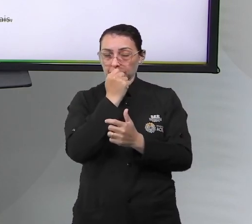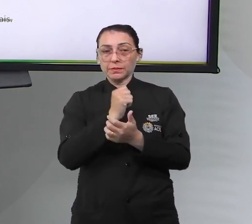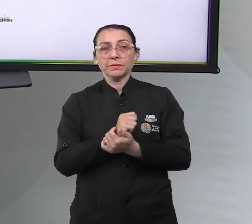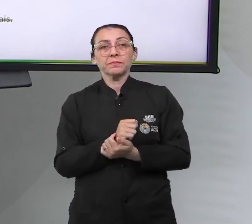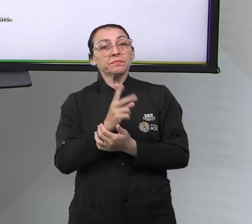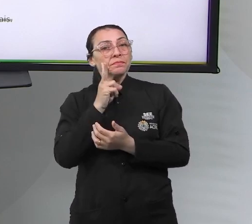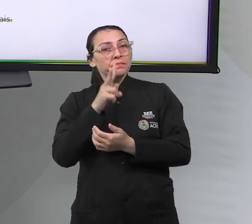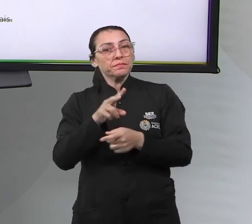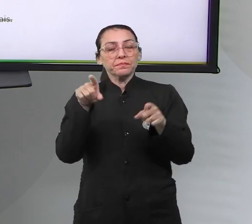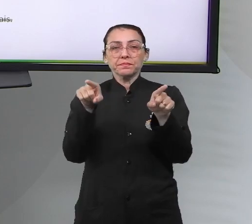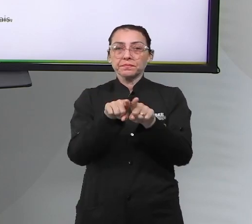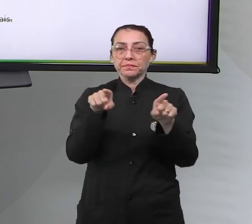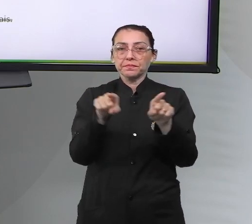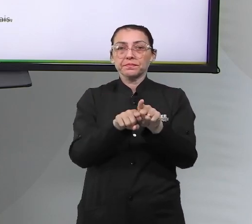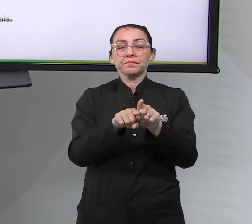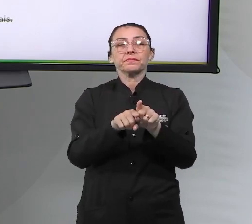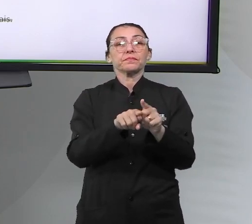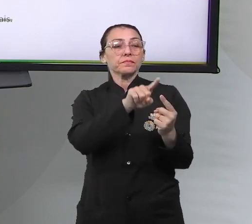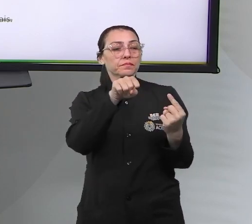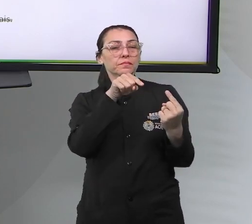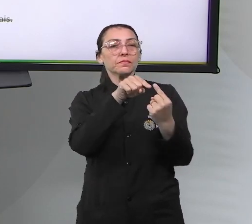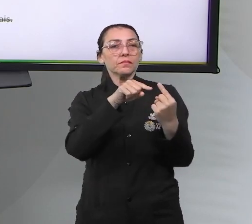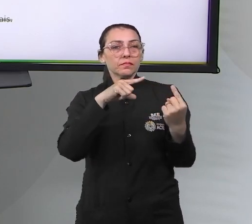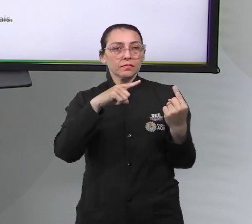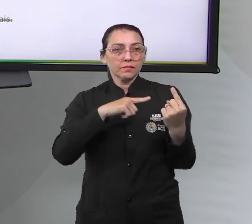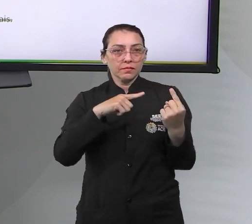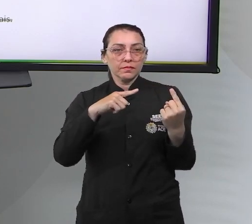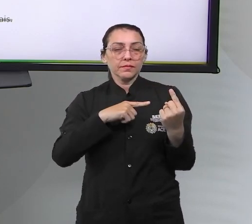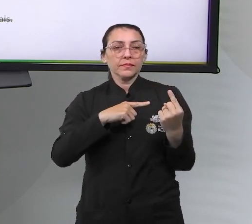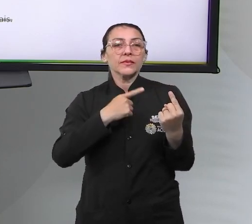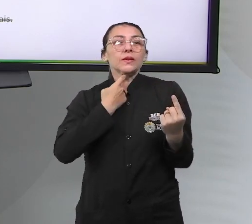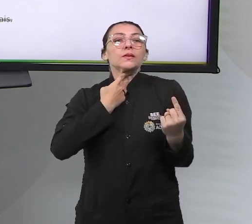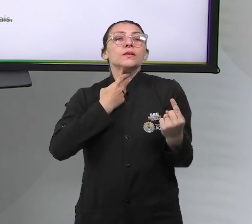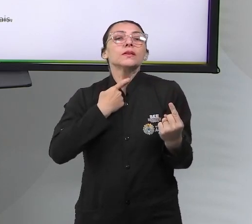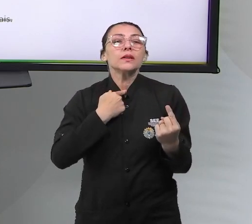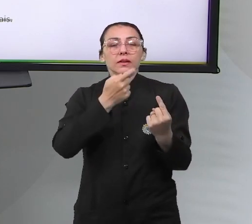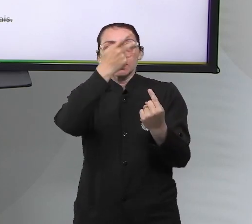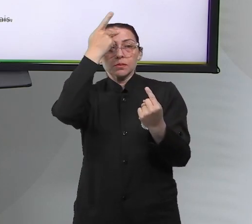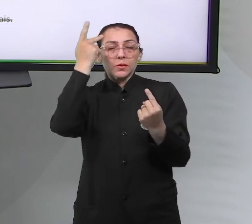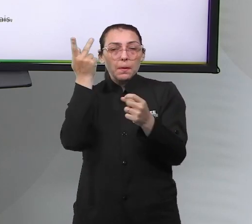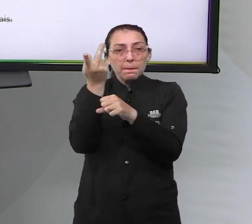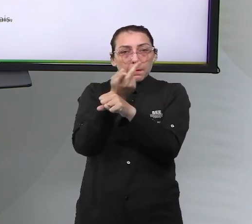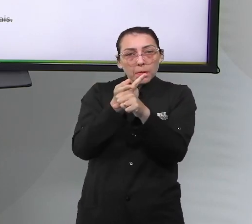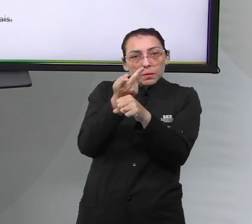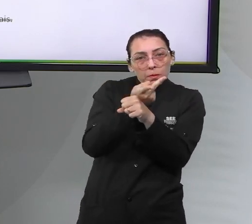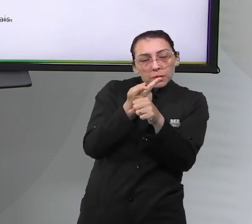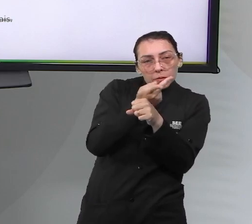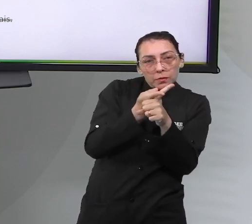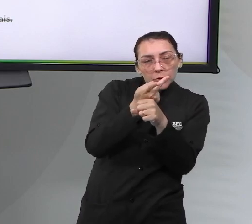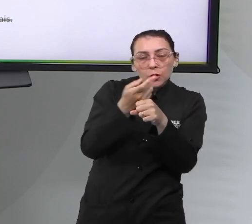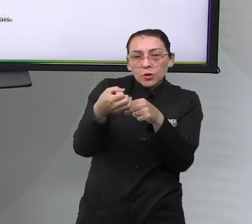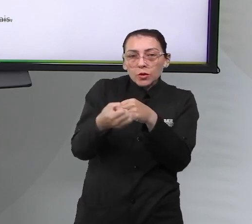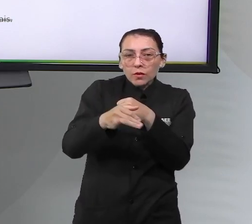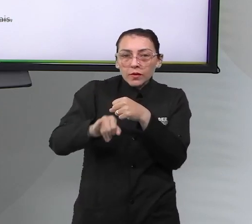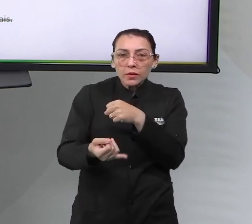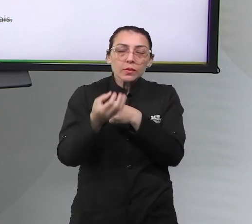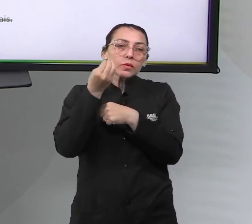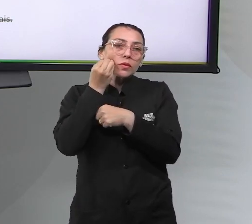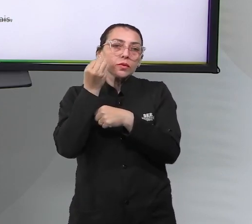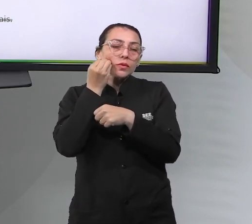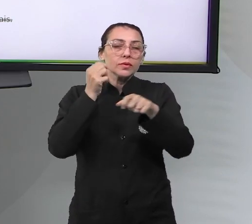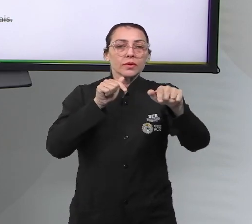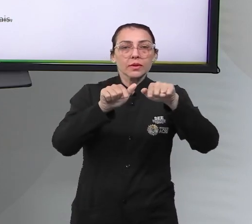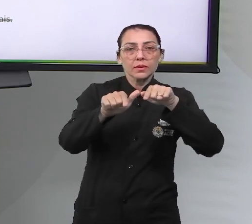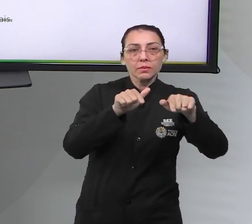E vimos que, dentre as causas, há esse anseio das pessoas buscarem novas oportunidades